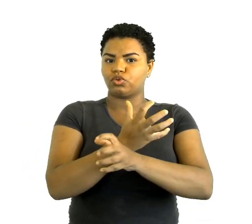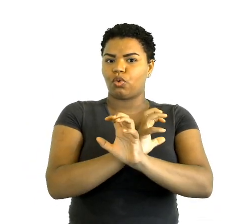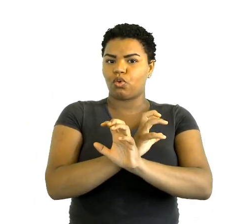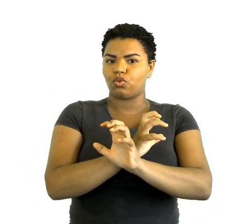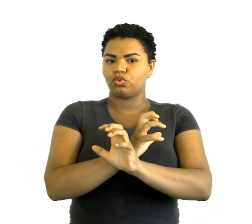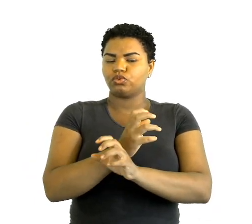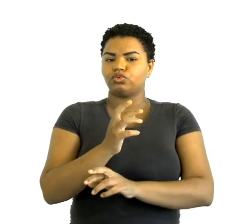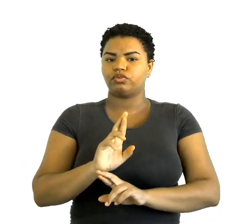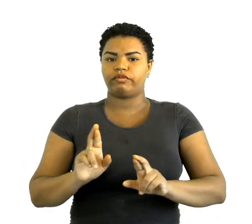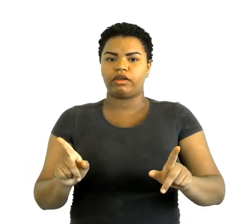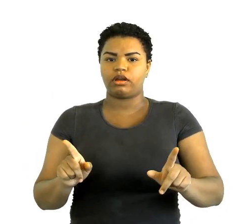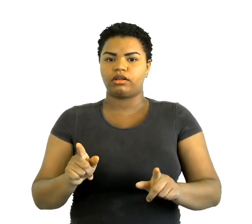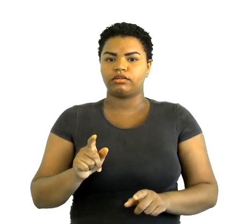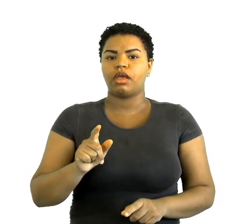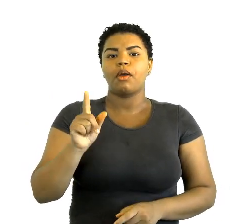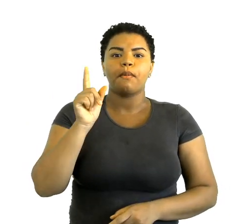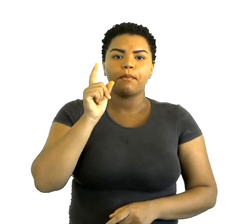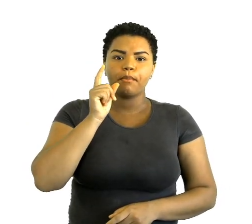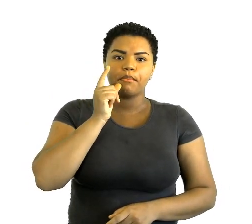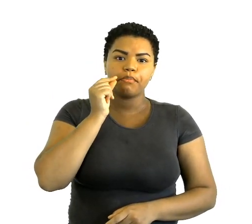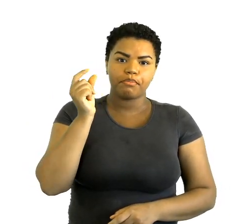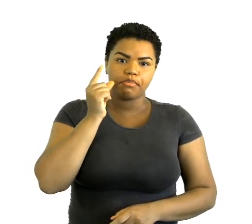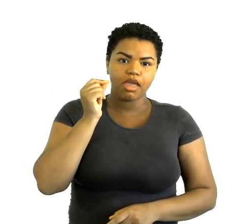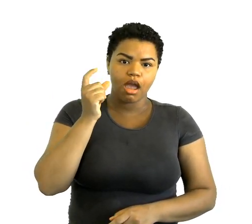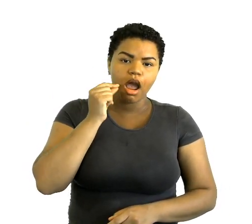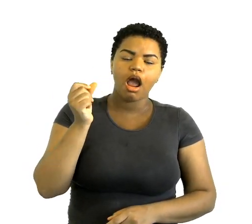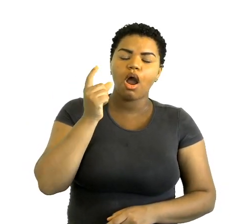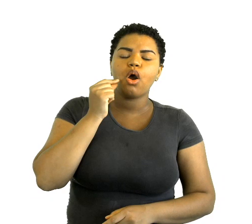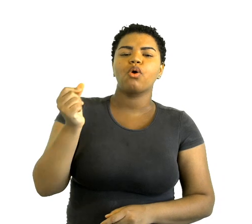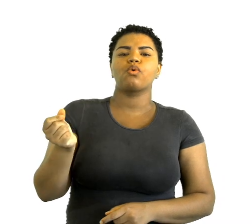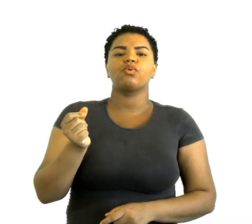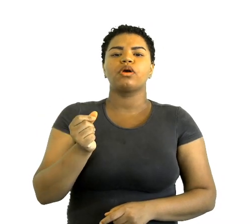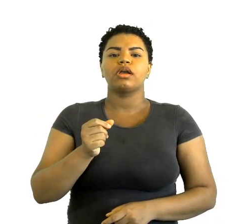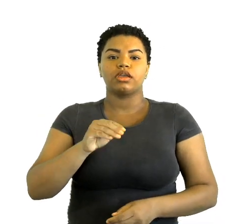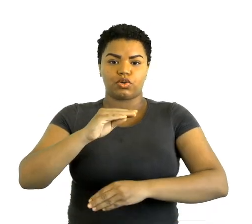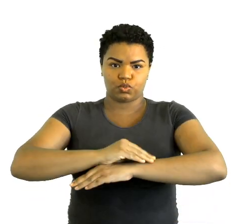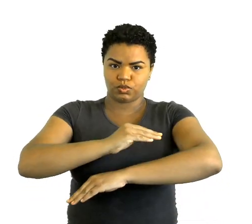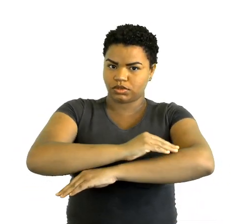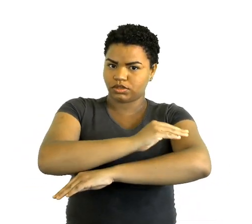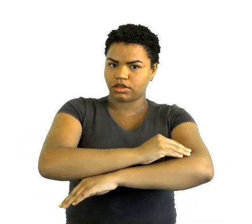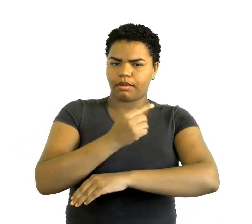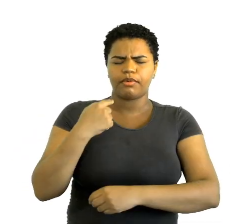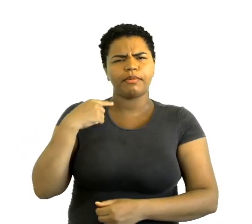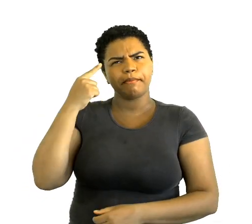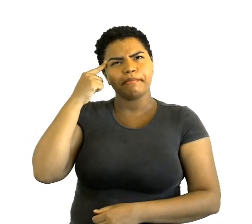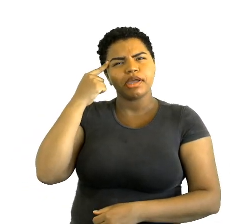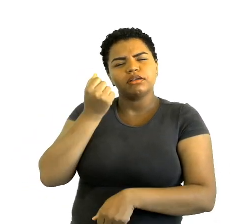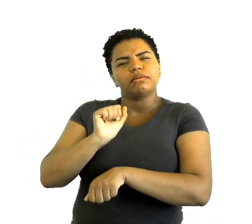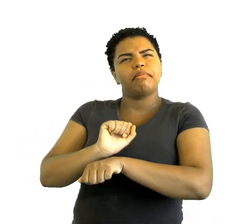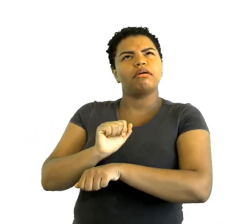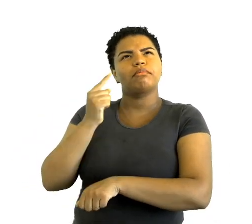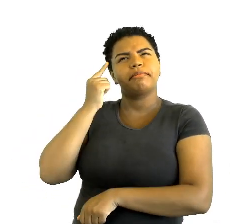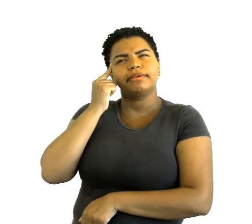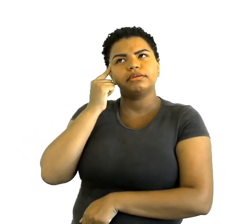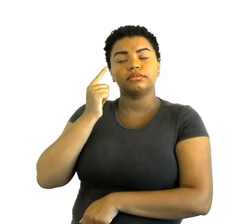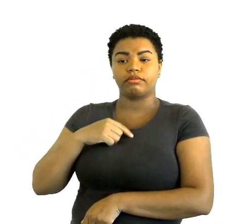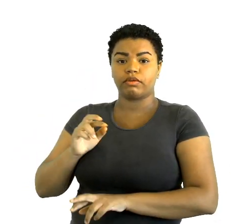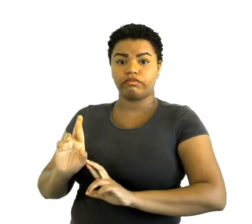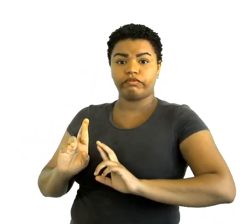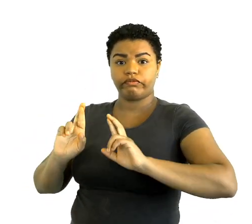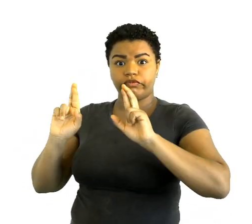gato e o esqueleto do sapo. Se a gente for parar para pensar, olha aqui um pouquinho e dá uma diferenciada